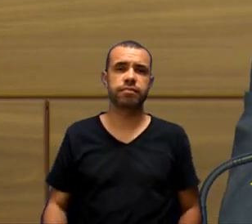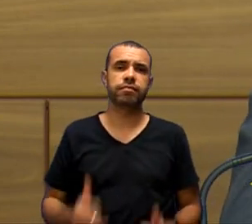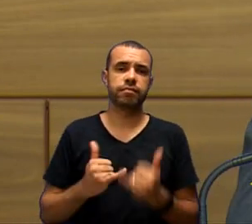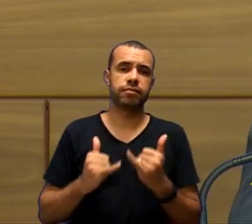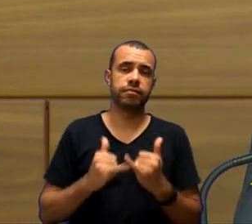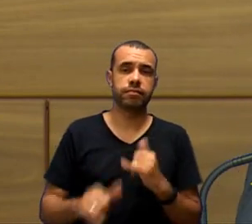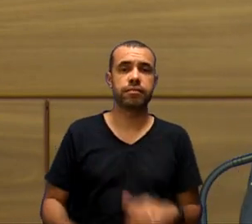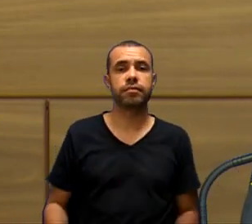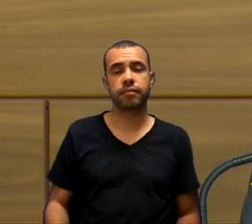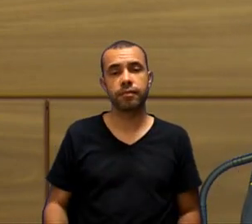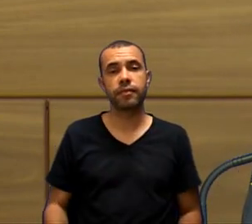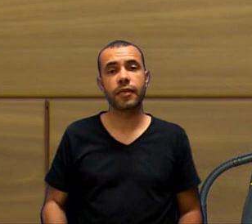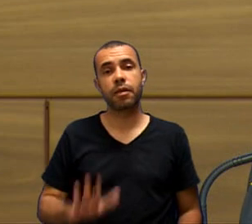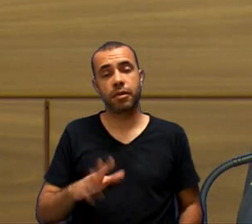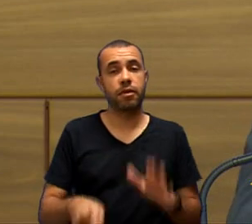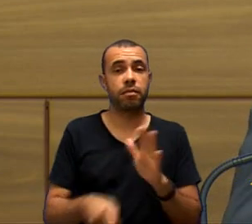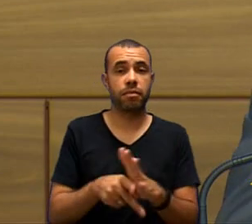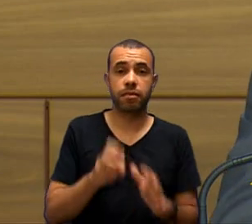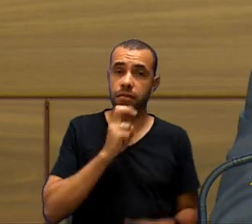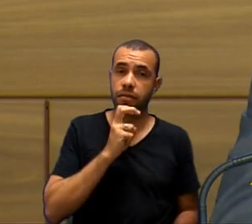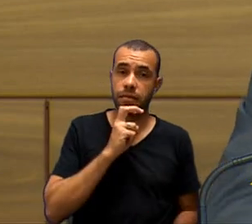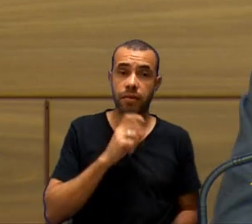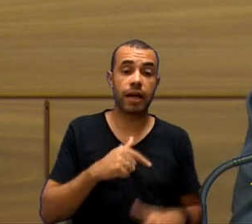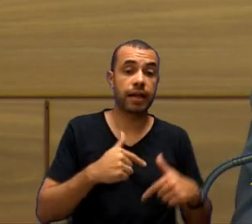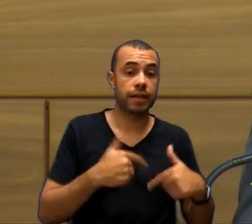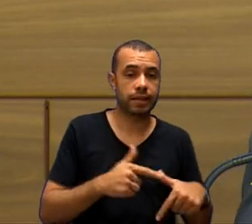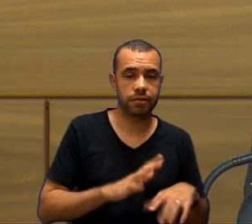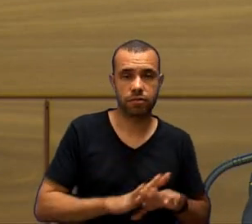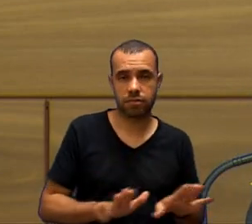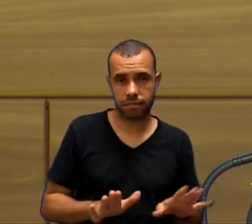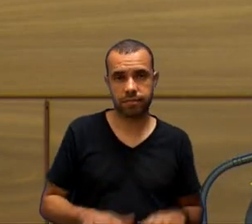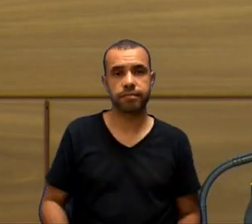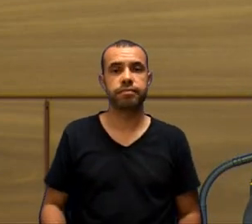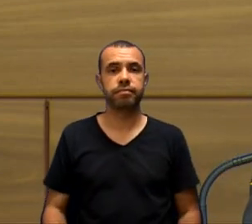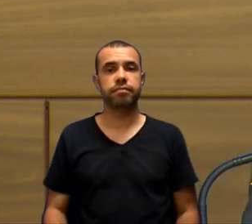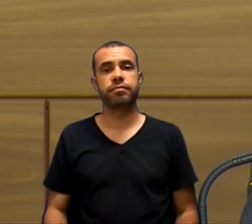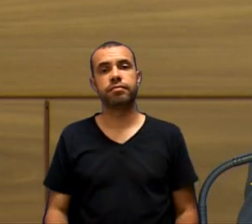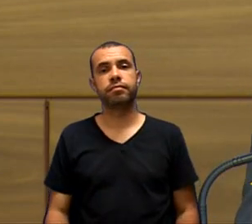Só que é isso. O de Sorocaba é serviço.